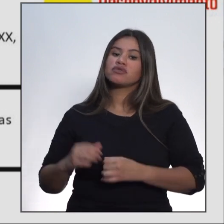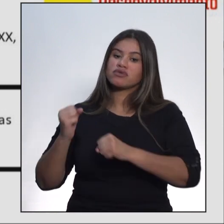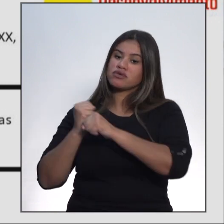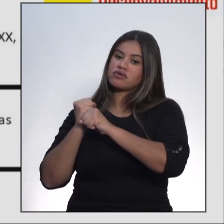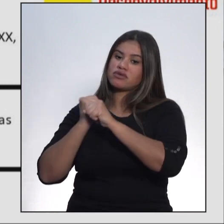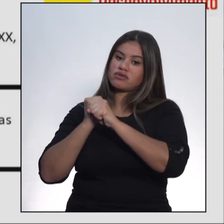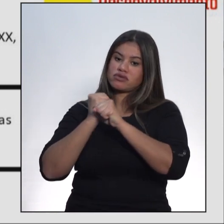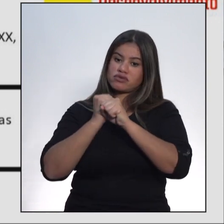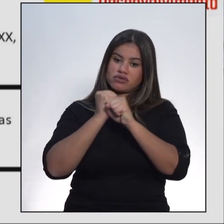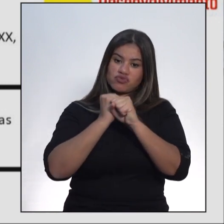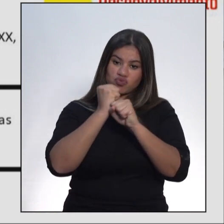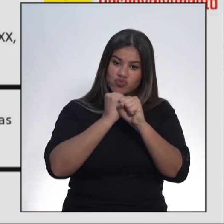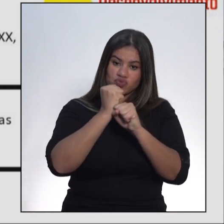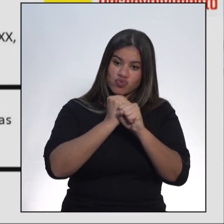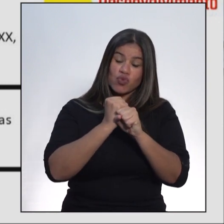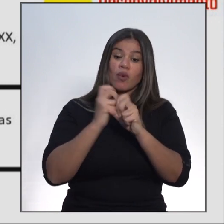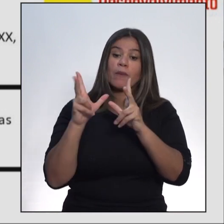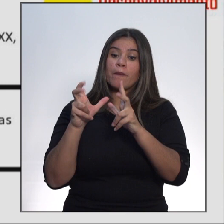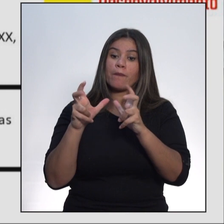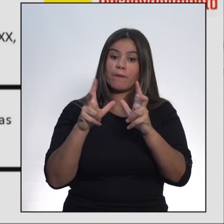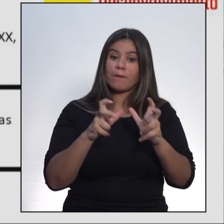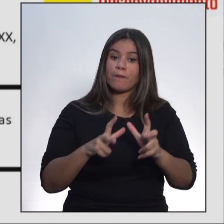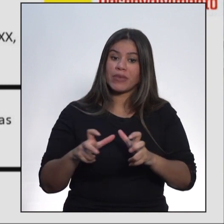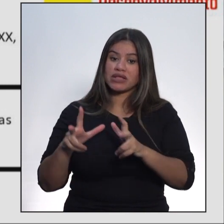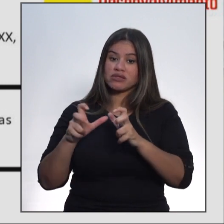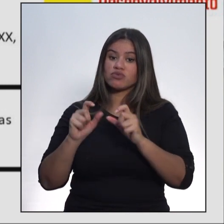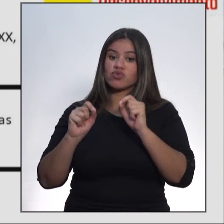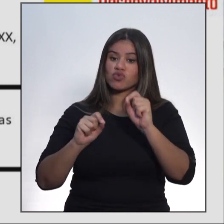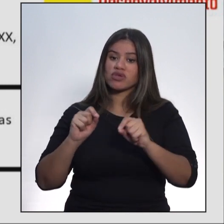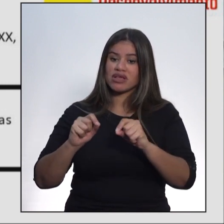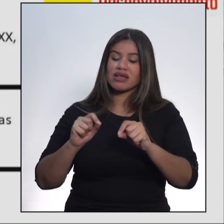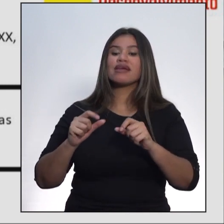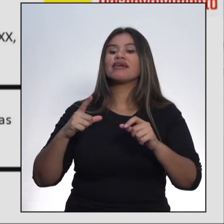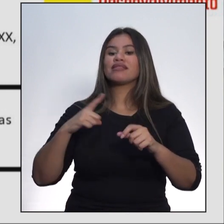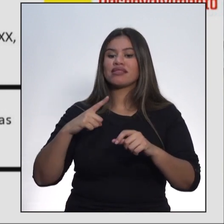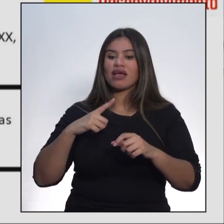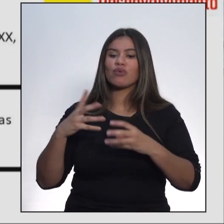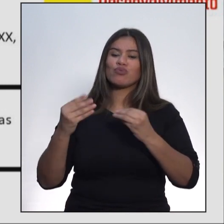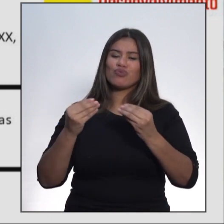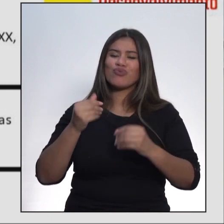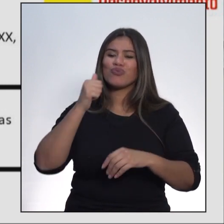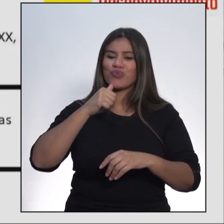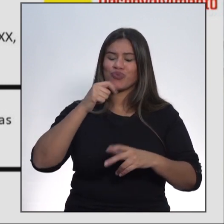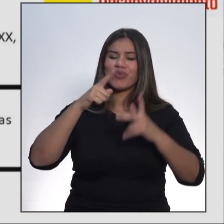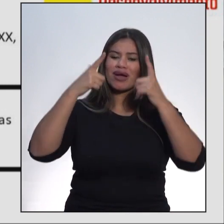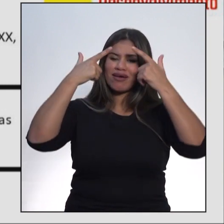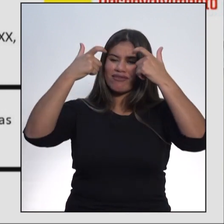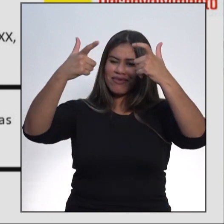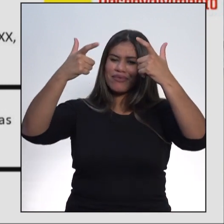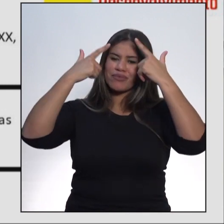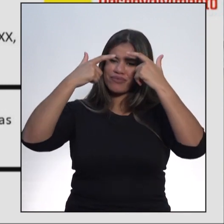avanço do número de ataques a mulheres. Então, assim, ali,